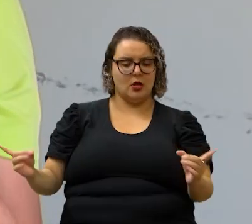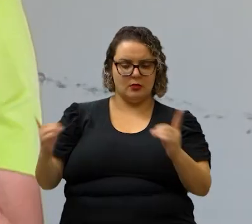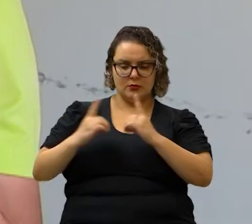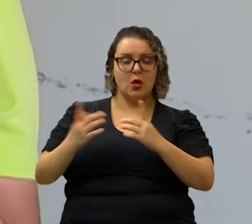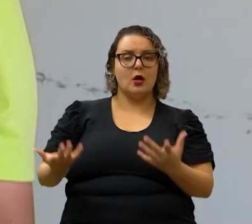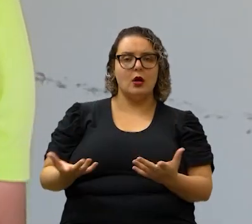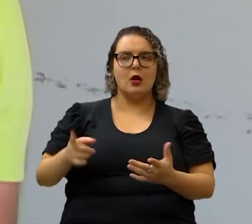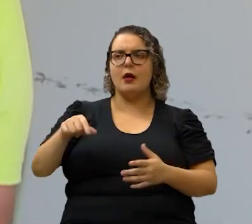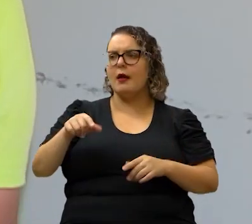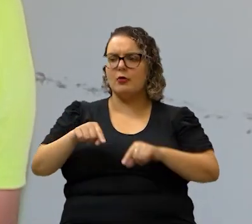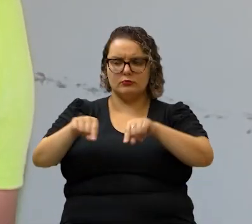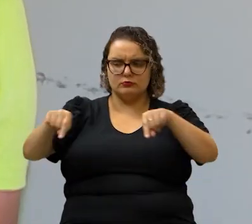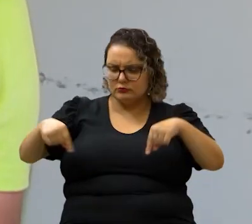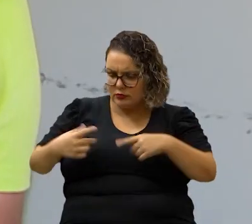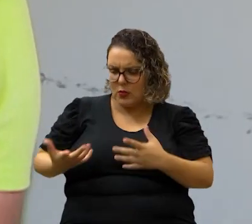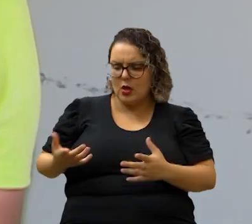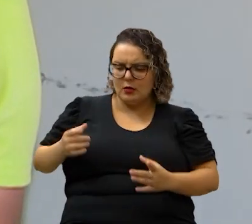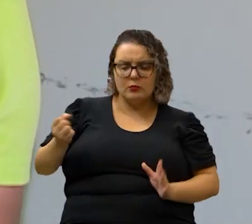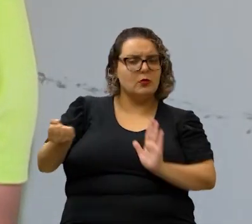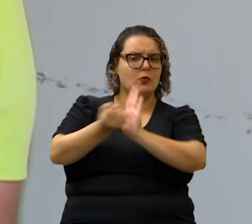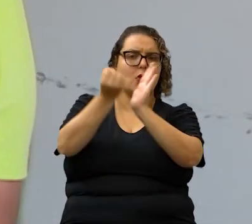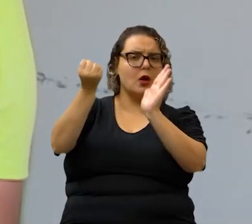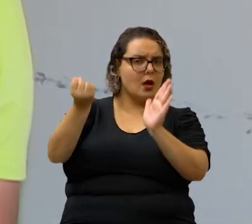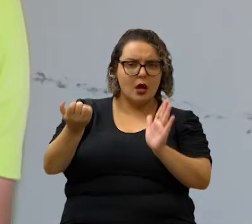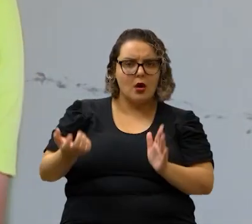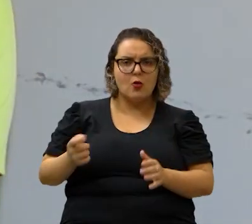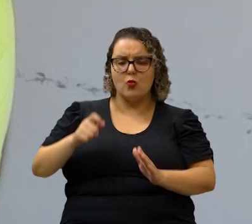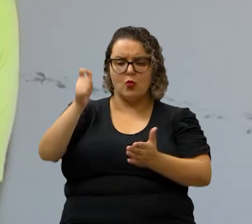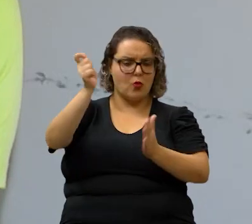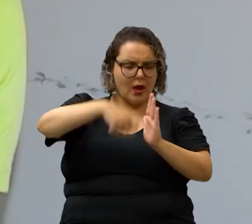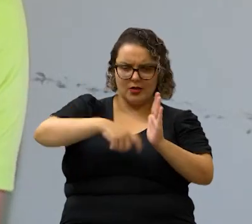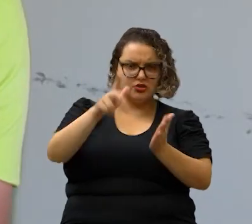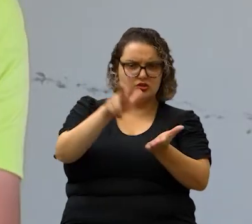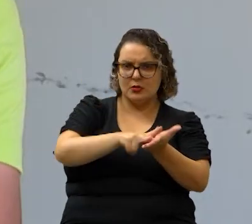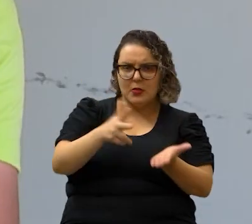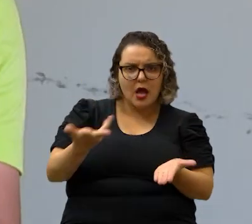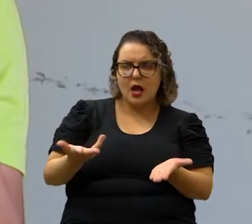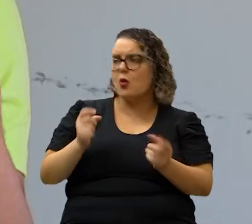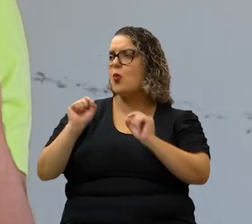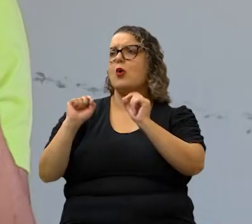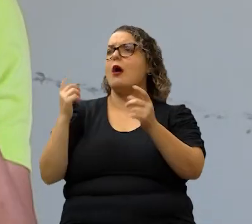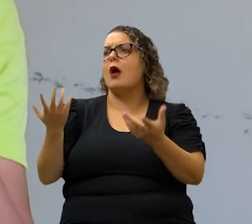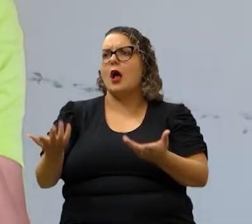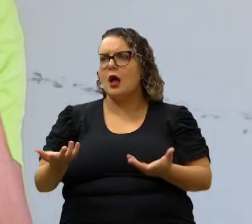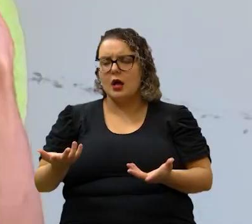parceiras, um estúdio para posicionamento da marca, o registro da marca,